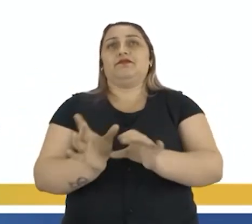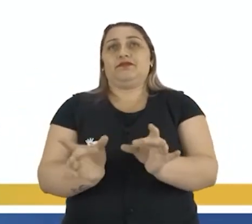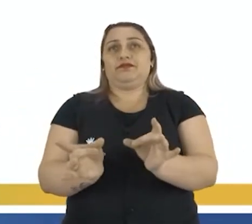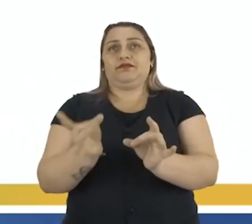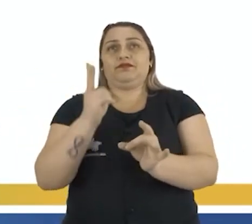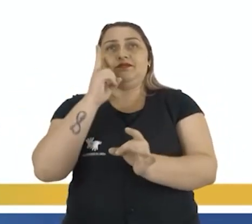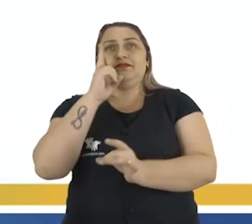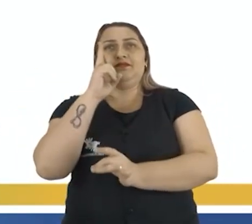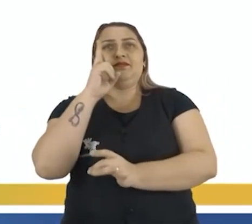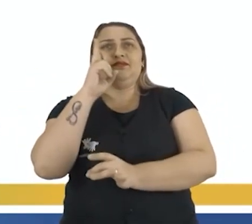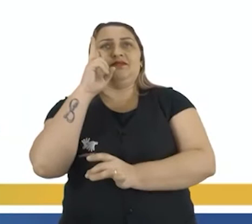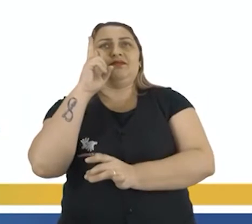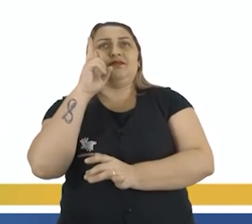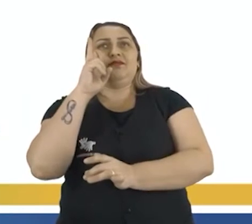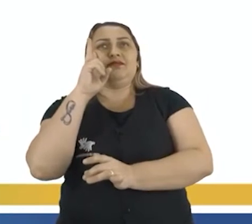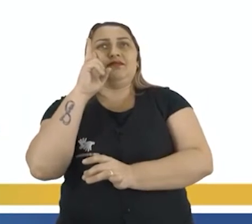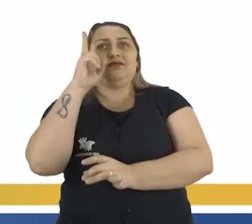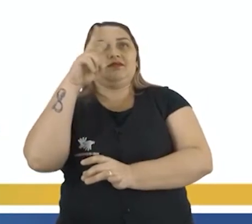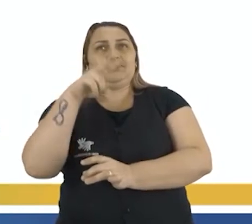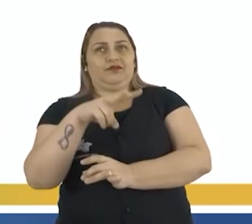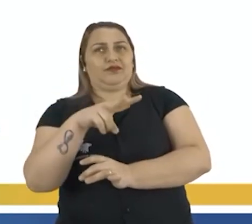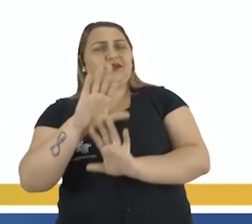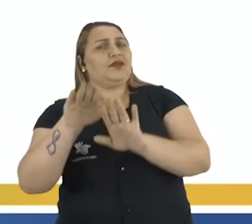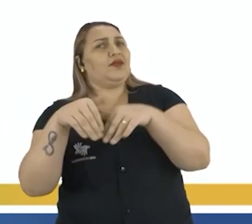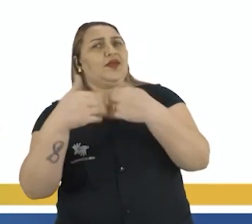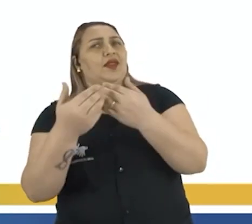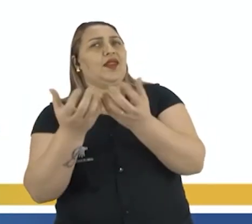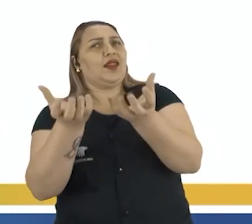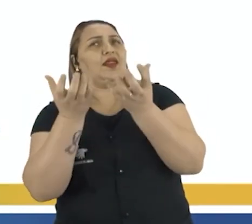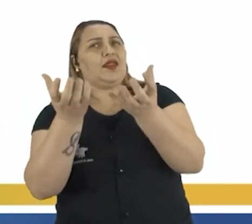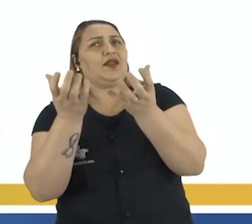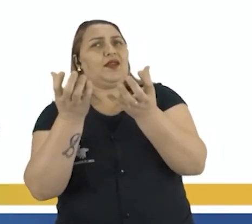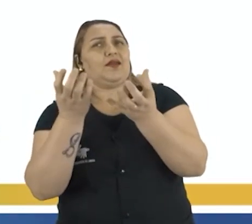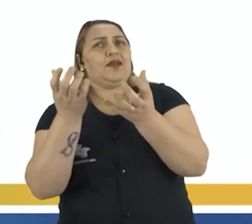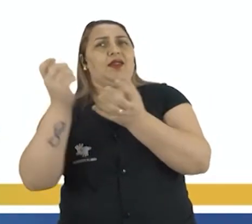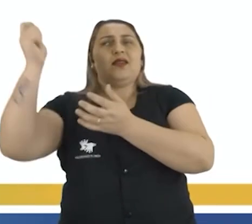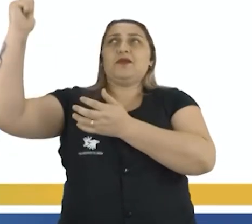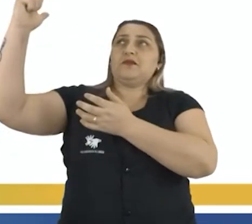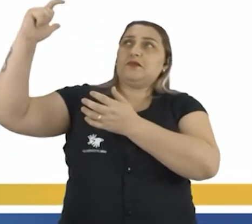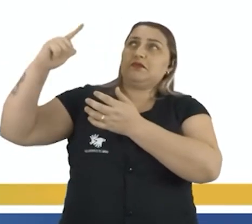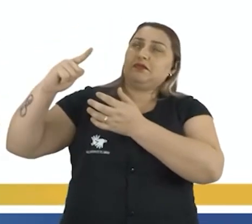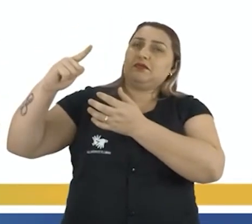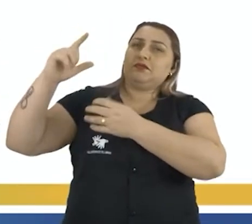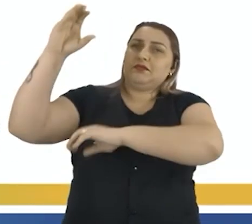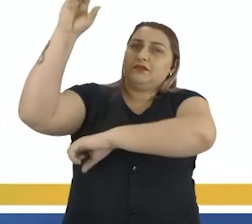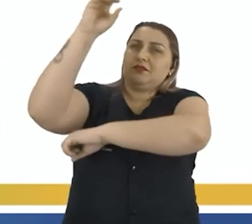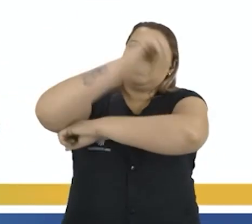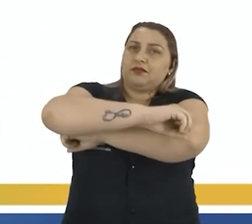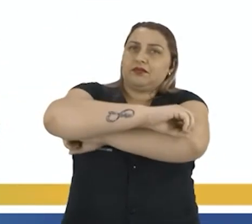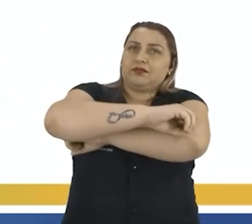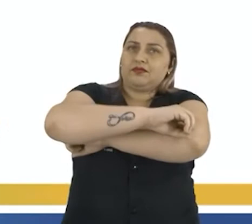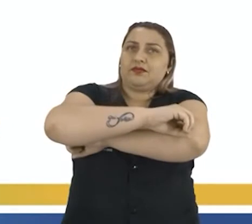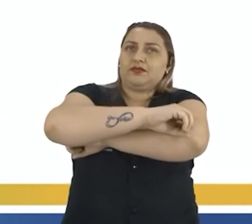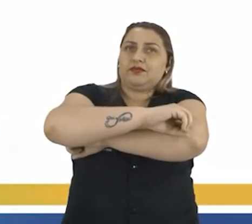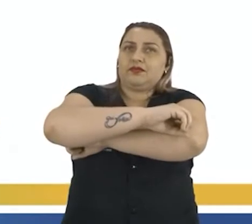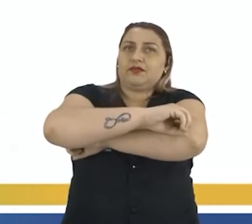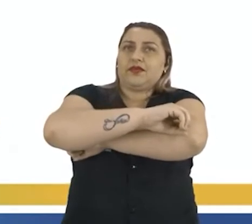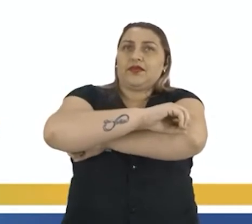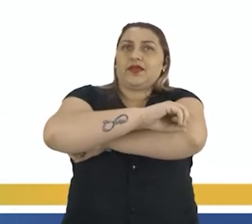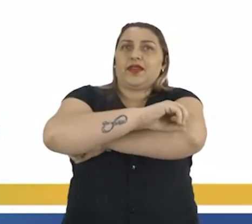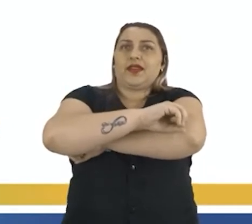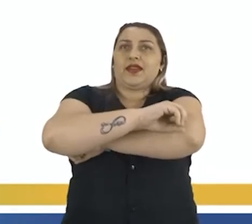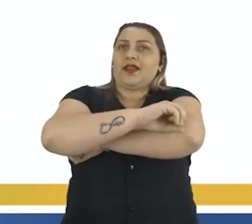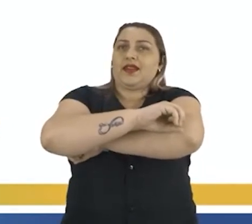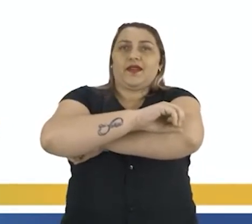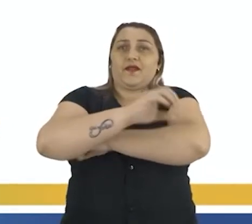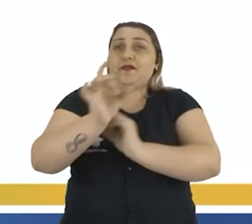do sol. Aí chega uma pessoa e pergunta, quanto quer pelo pôr do sol? Aí ele diz, vendo o pôr do sol,